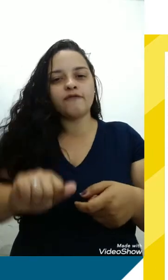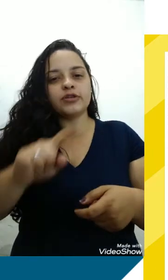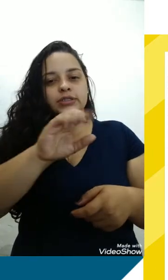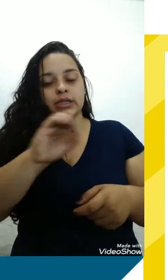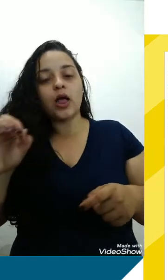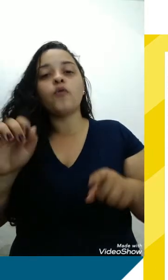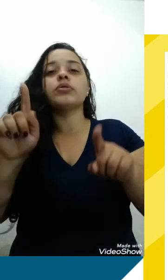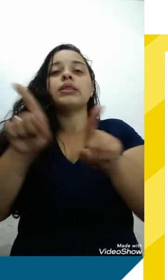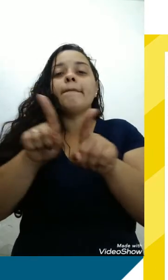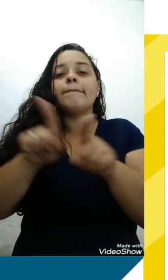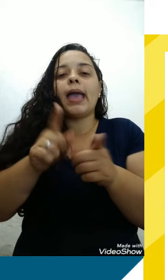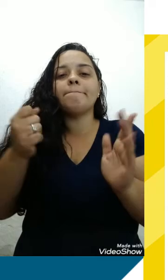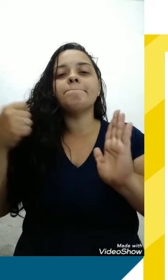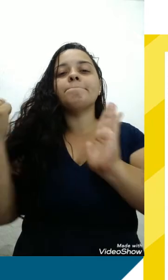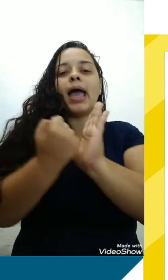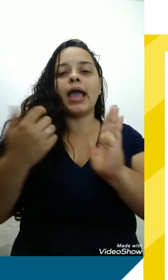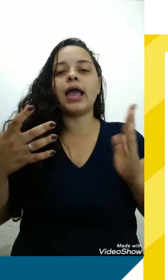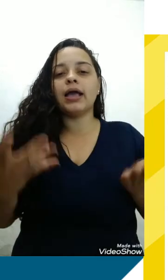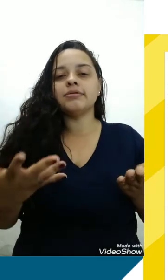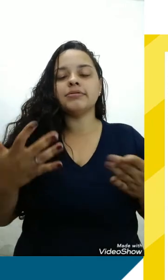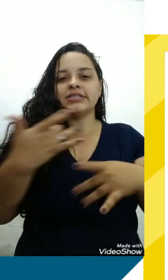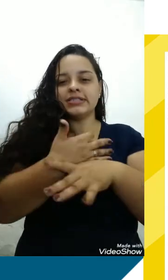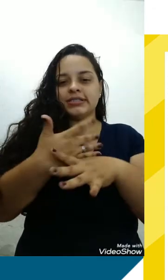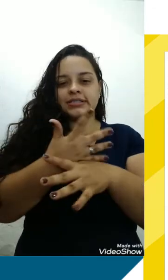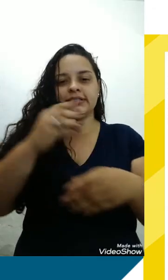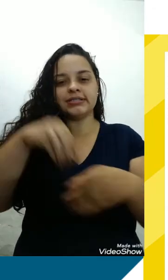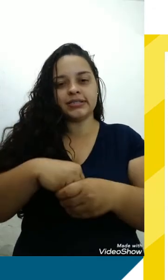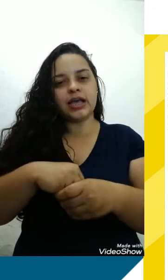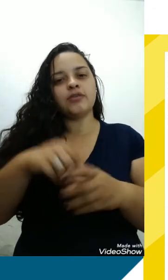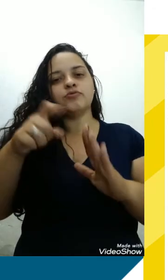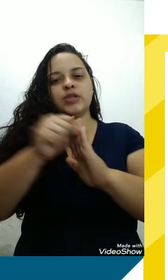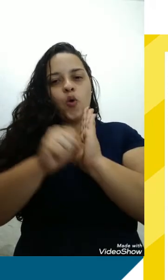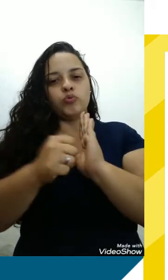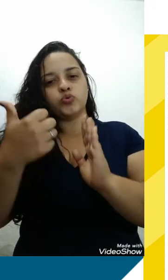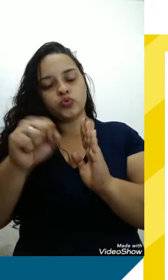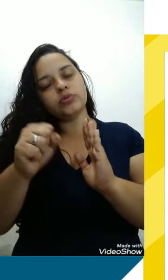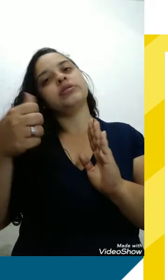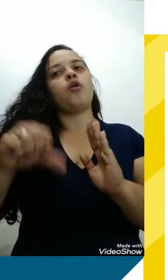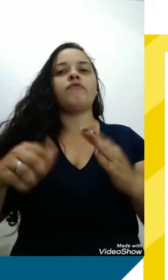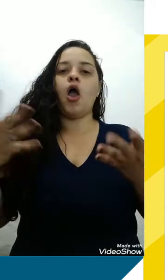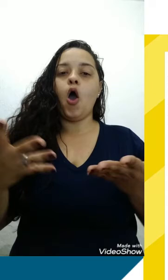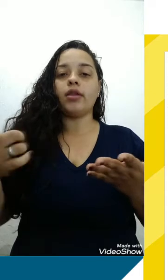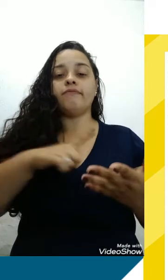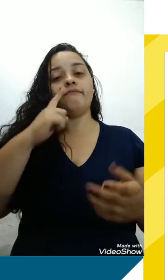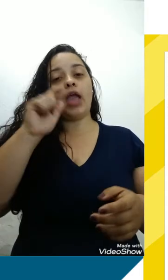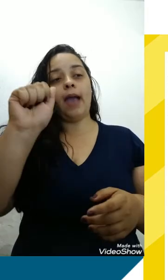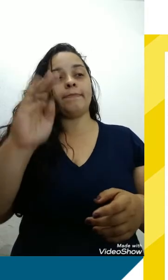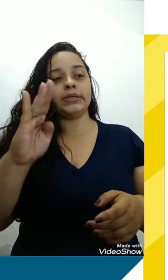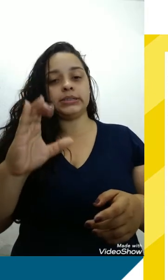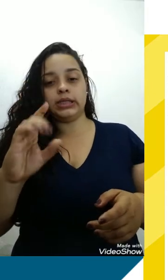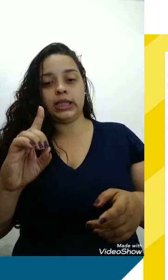alguma característica marcante das cidades no Brasil escravista nos séculos XVIII e XIX. Vamos ler as alternativas e ver se a gente